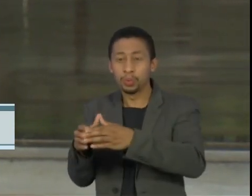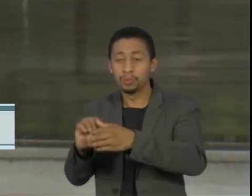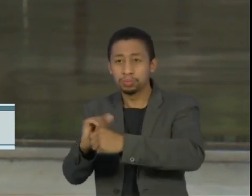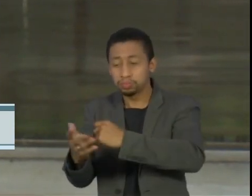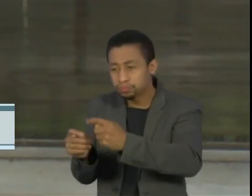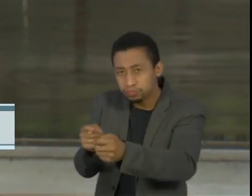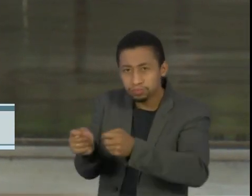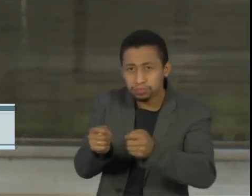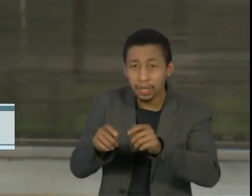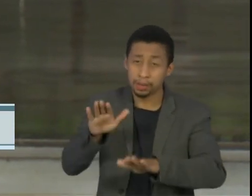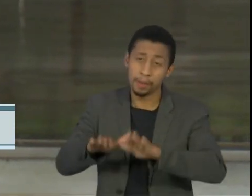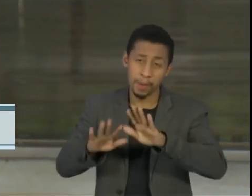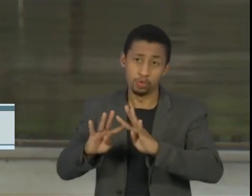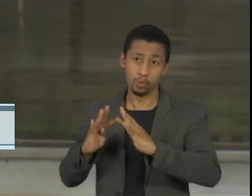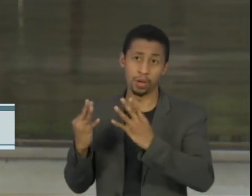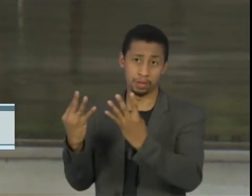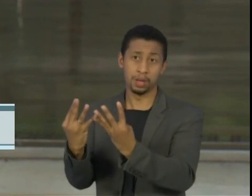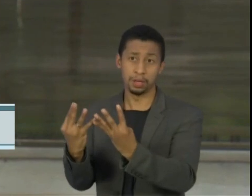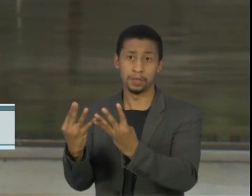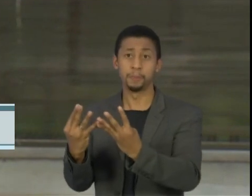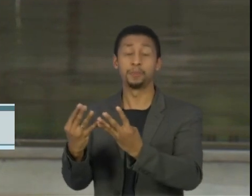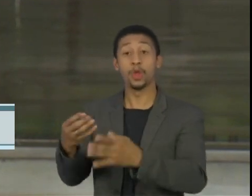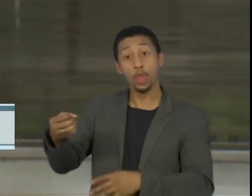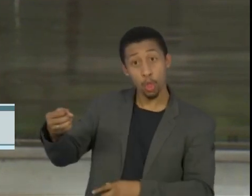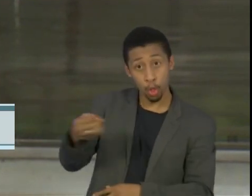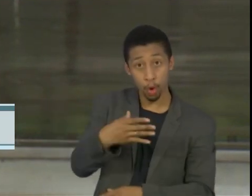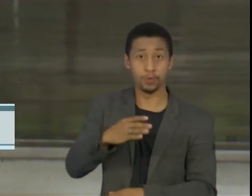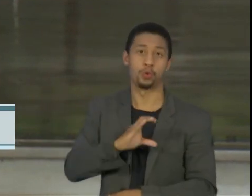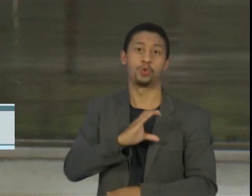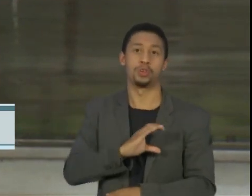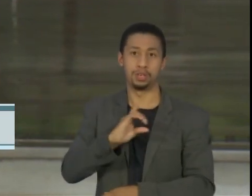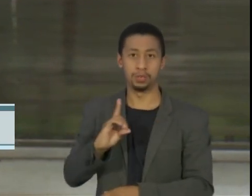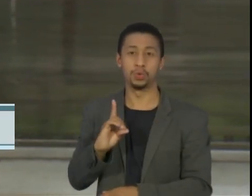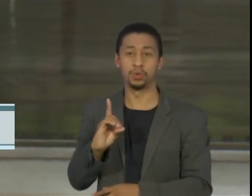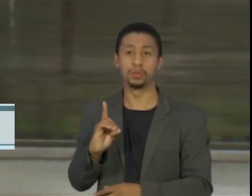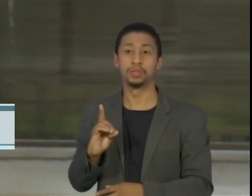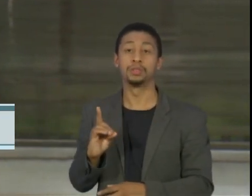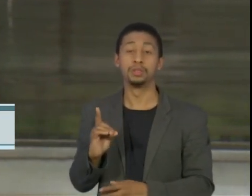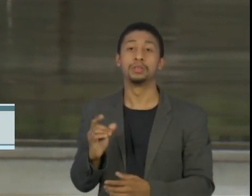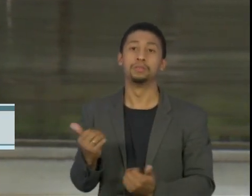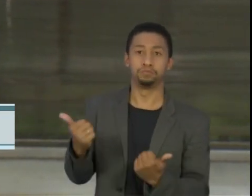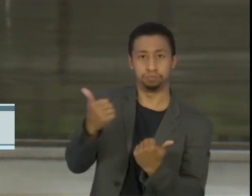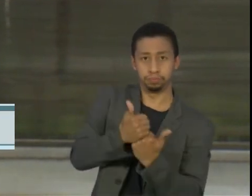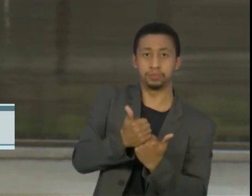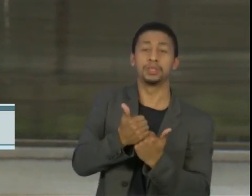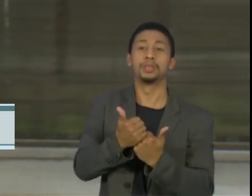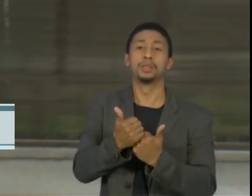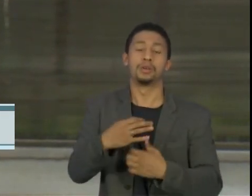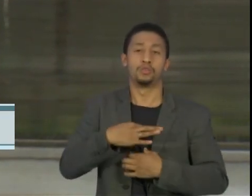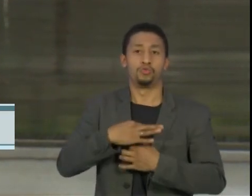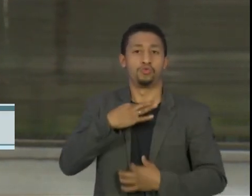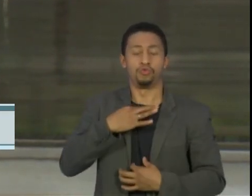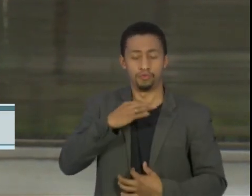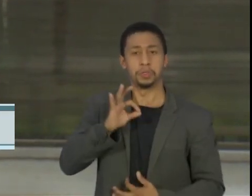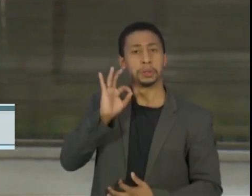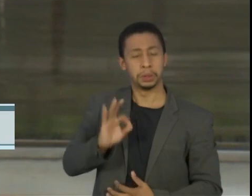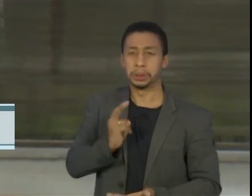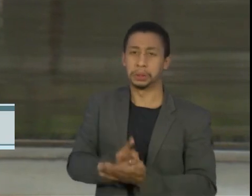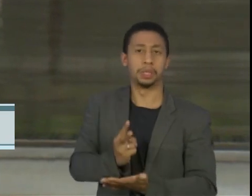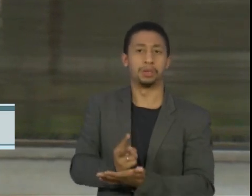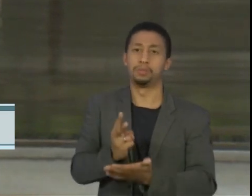da quarentena. Nós temos um novo coordenador e um executivo permanente, que é o João Gabá. E agora, um novo coordenador, que